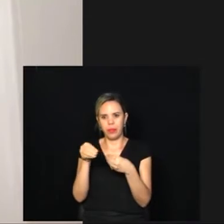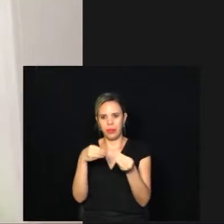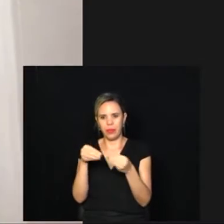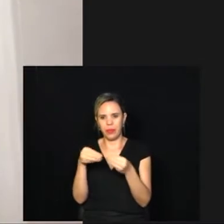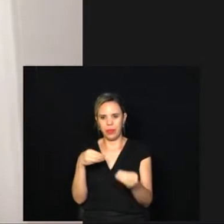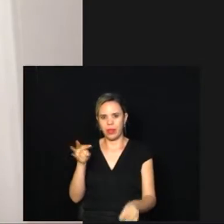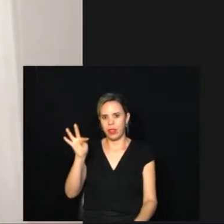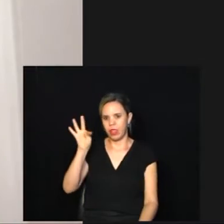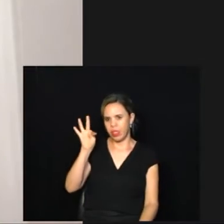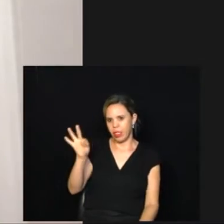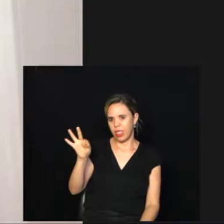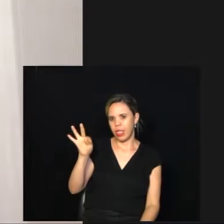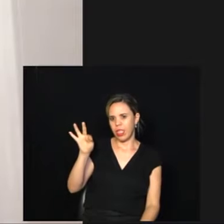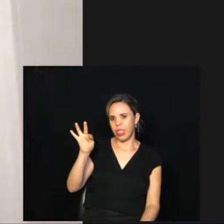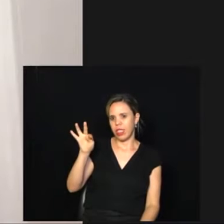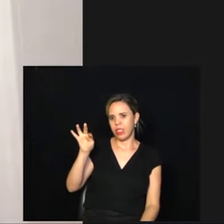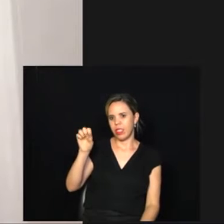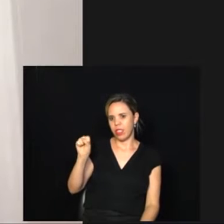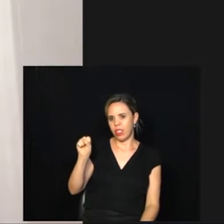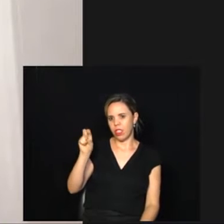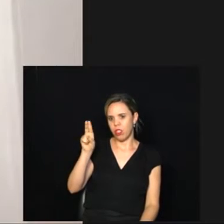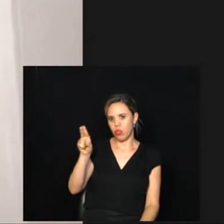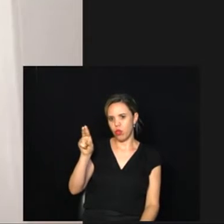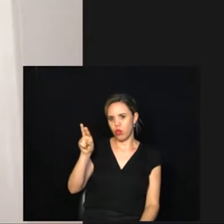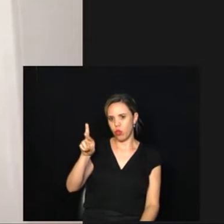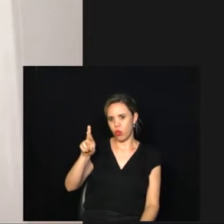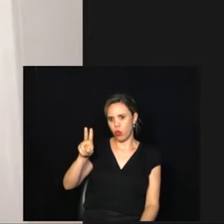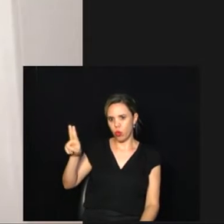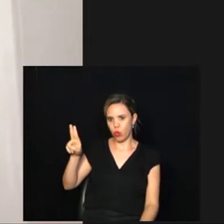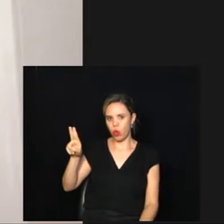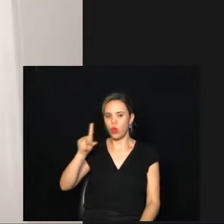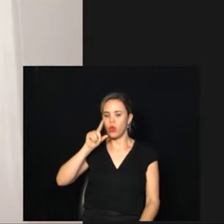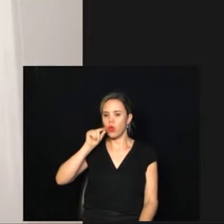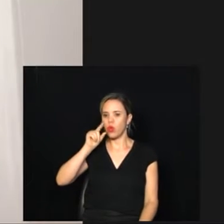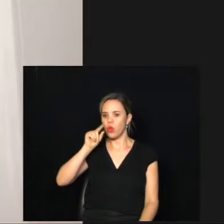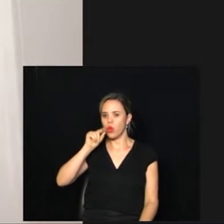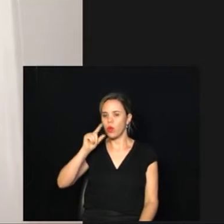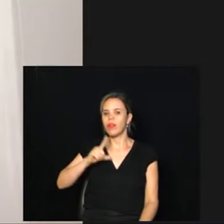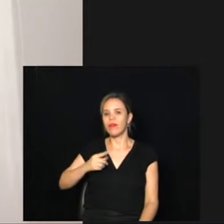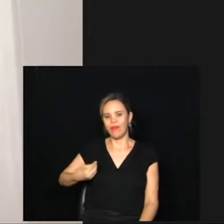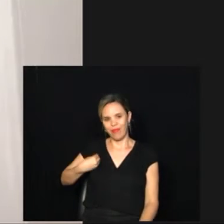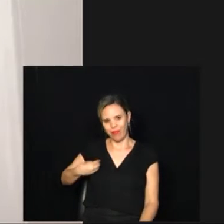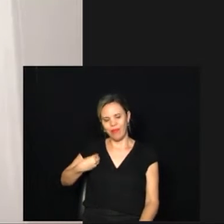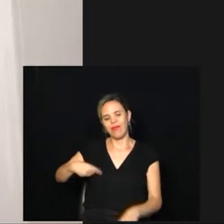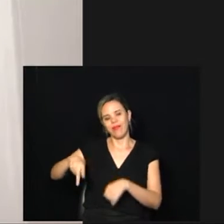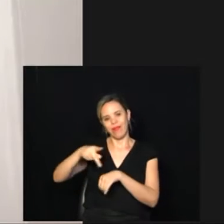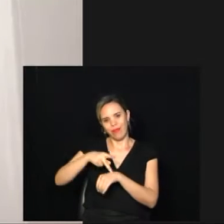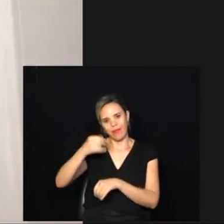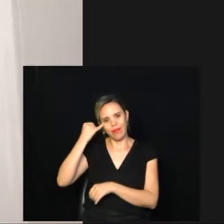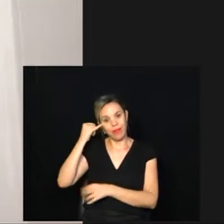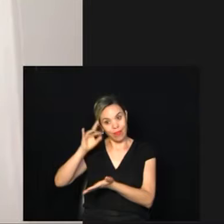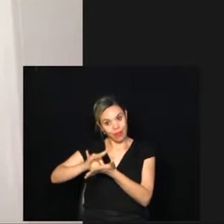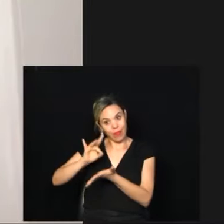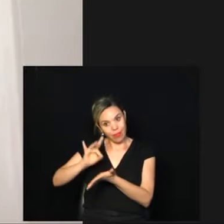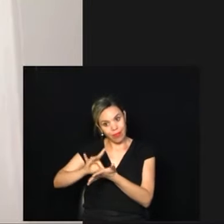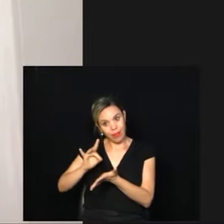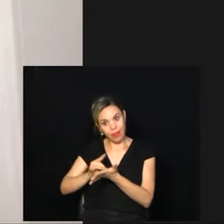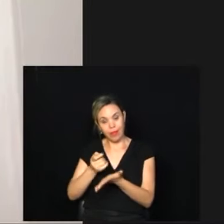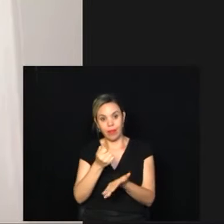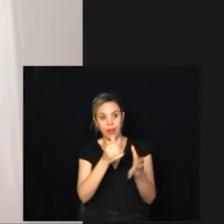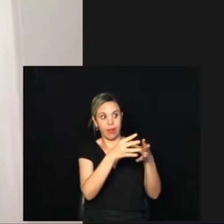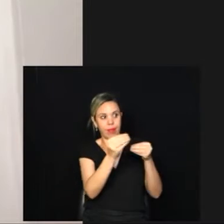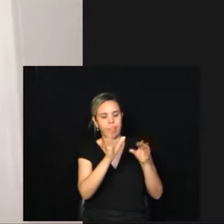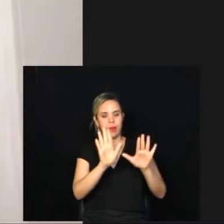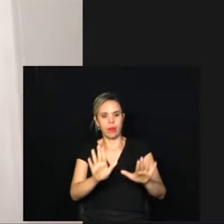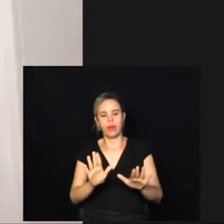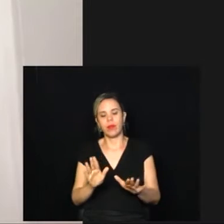Vou apresentar para vocês o tsuru. Esse passarinho aqui, ó, ele existe no Japão, ele é um pássaro de verdade, está em extinção,